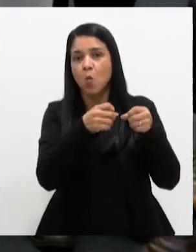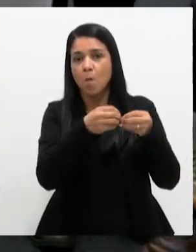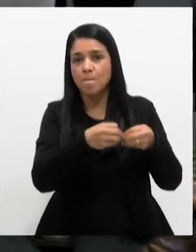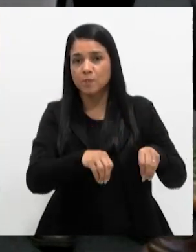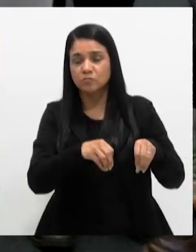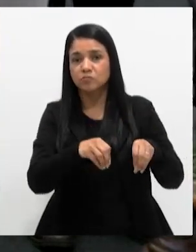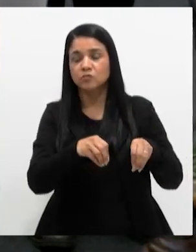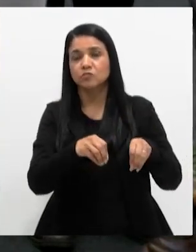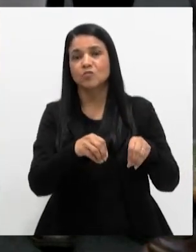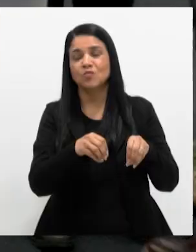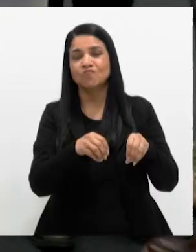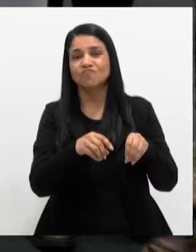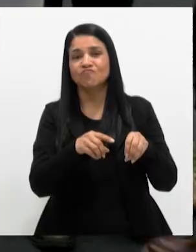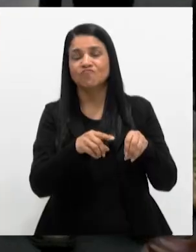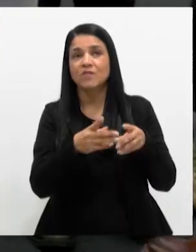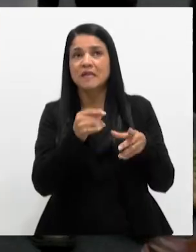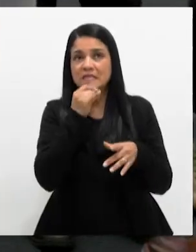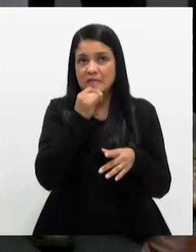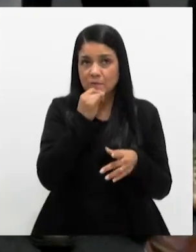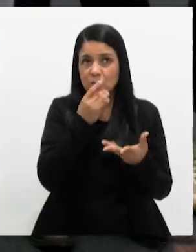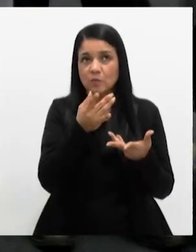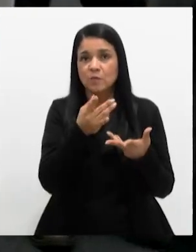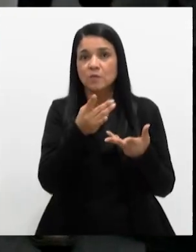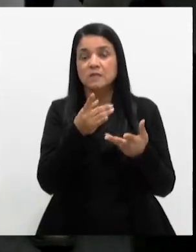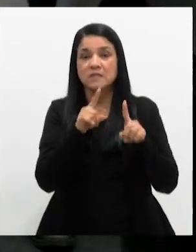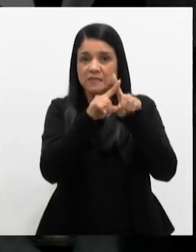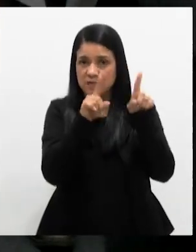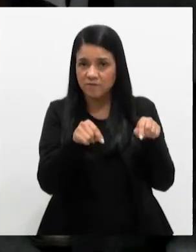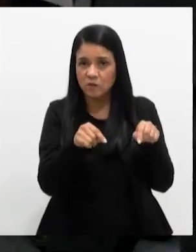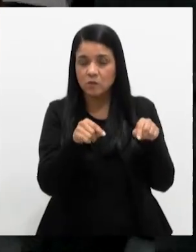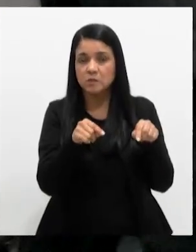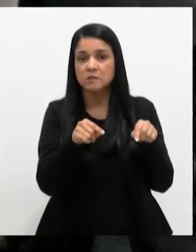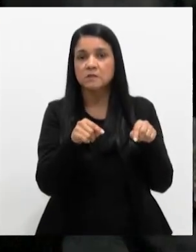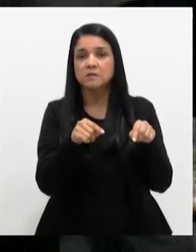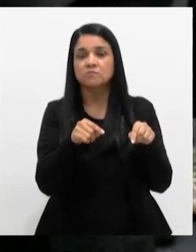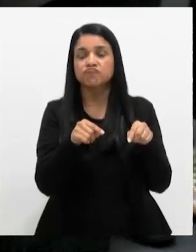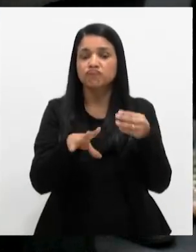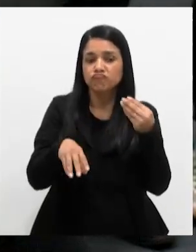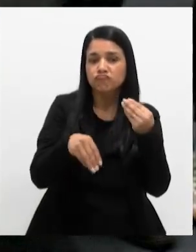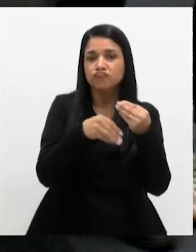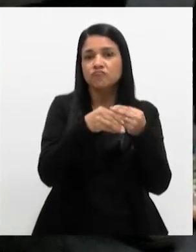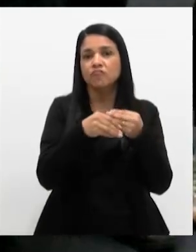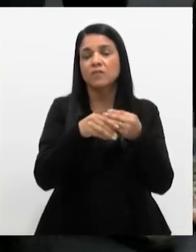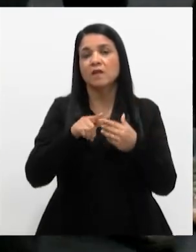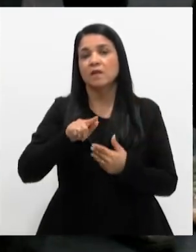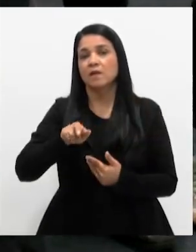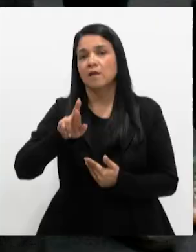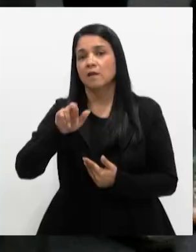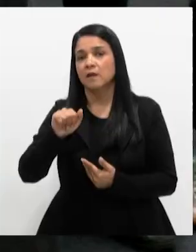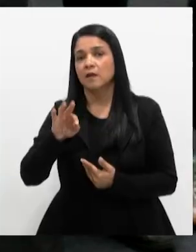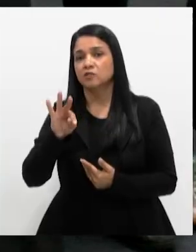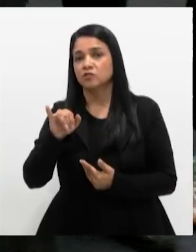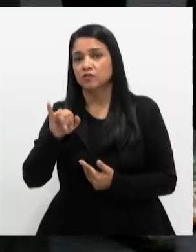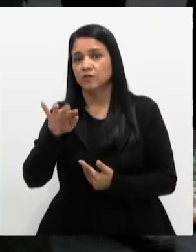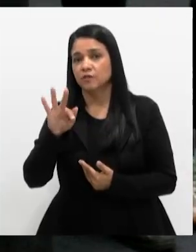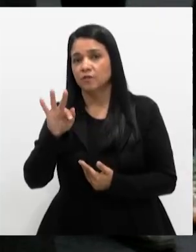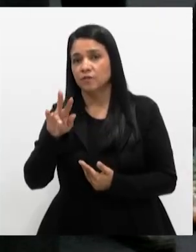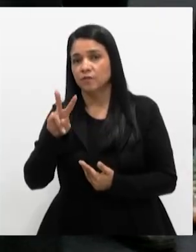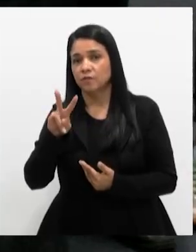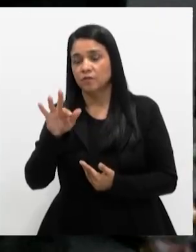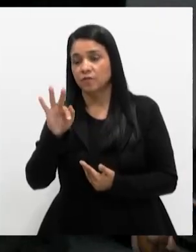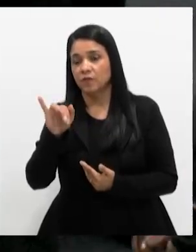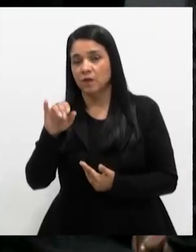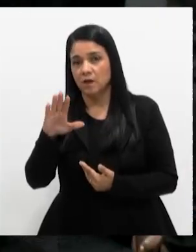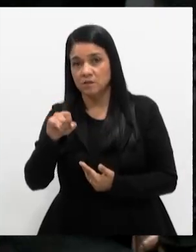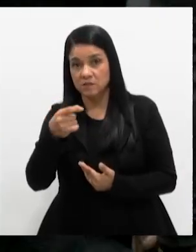isonomia entre os servidores. Por exemplo, tem servidores que recebem gratificação pelo desempenho das atividades, outros